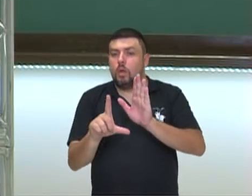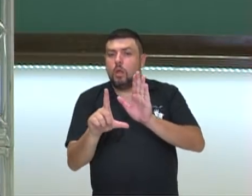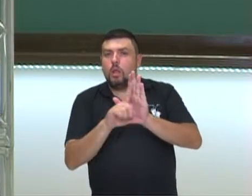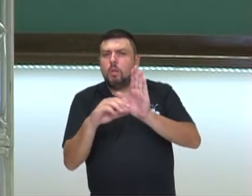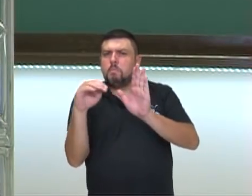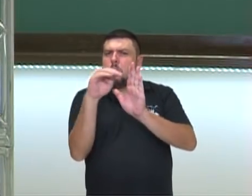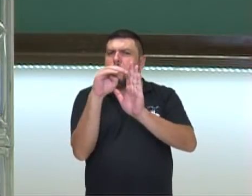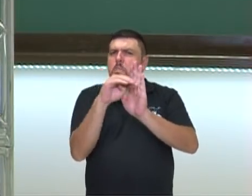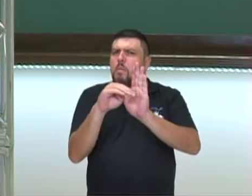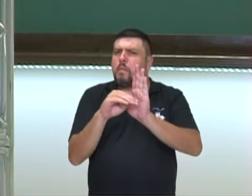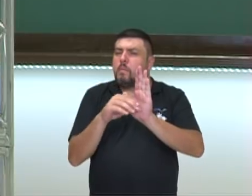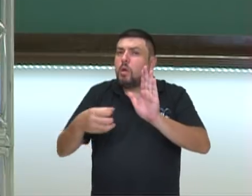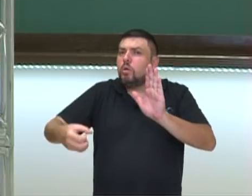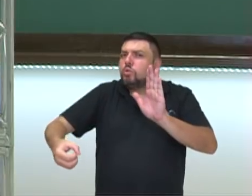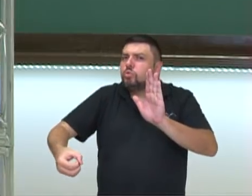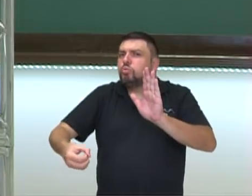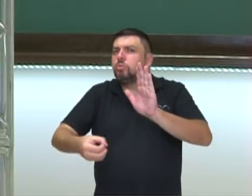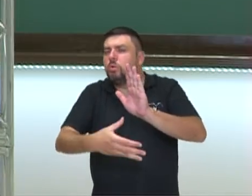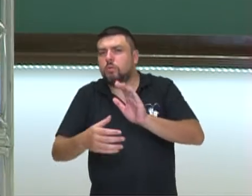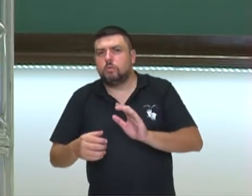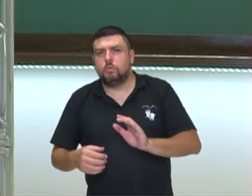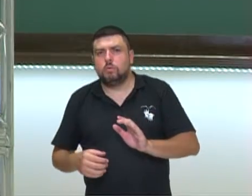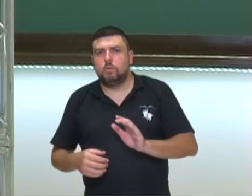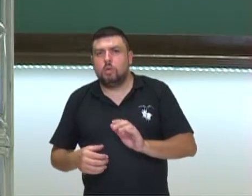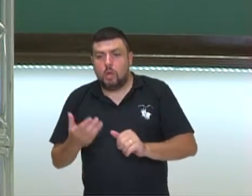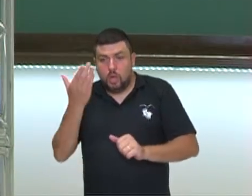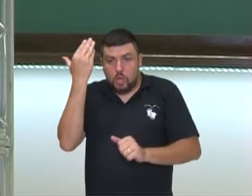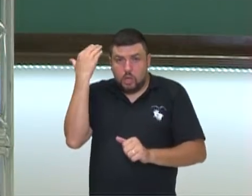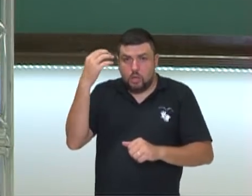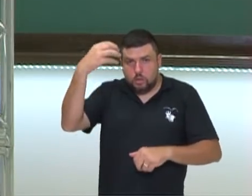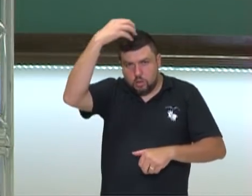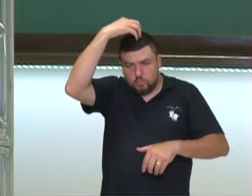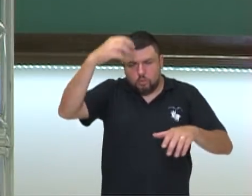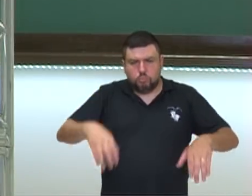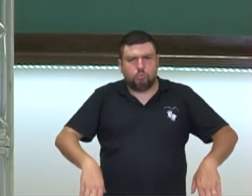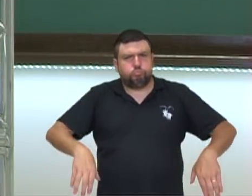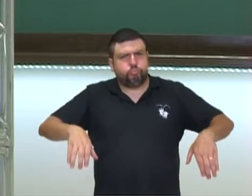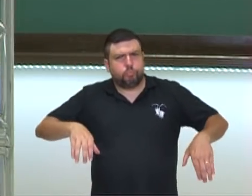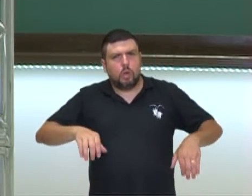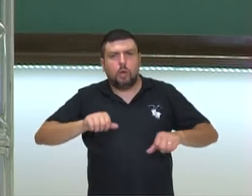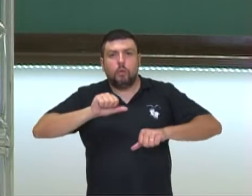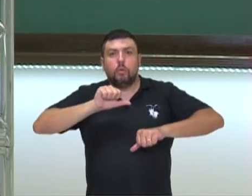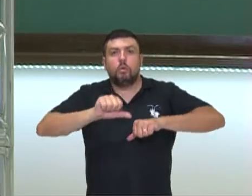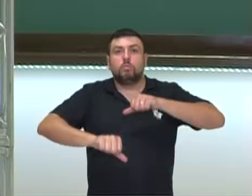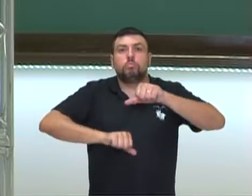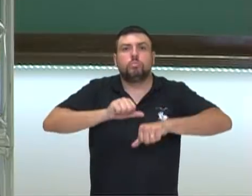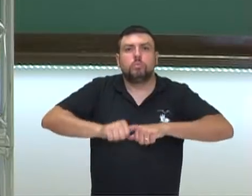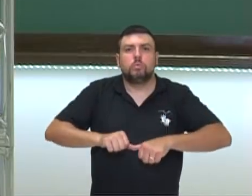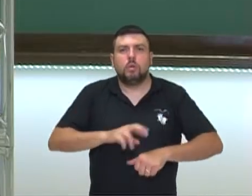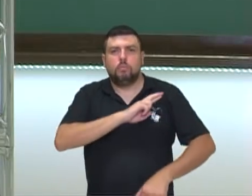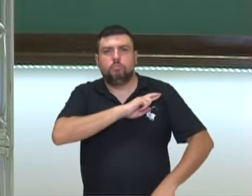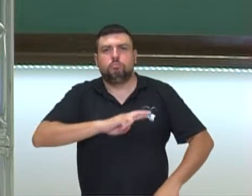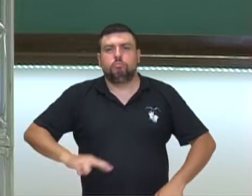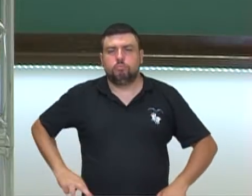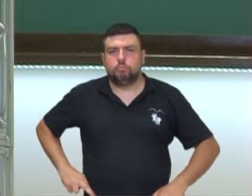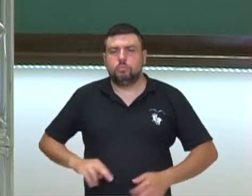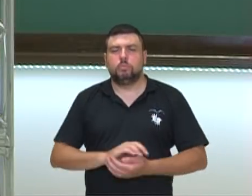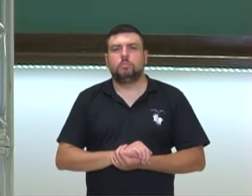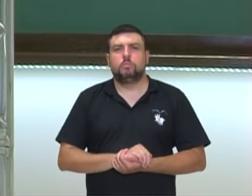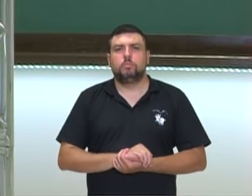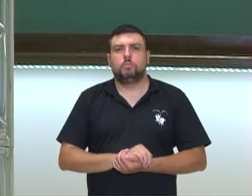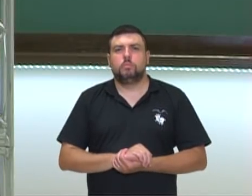para o Brasil, que organizam agora não mais uma monarquia, mas vão organizar um país que é uma república. Então, a